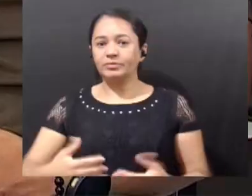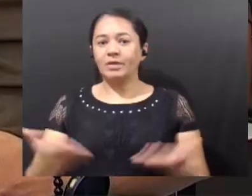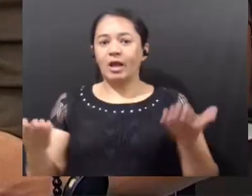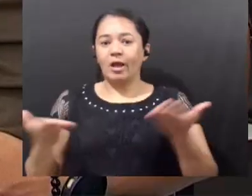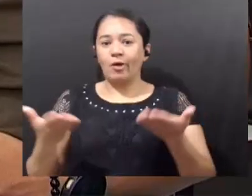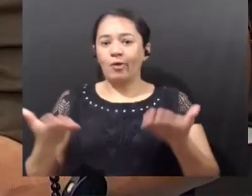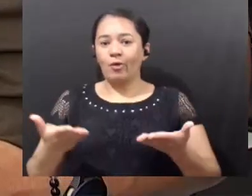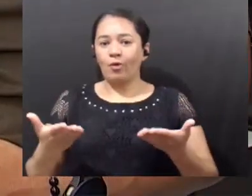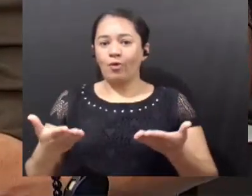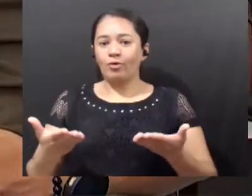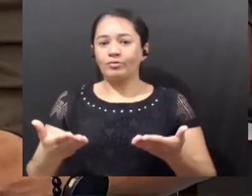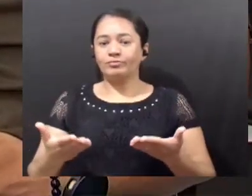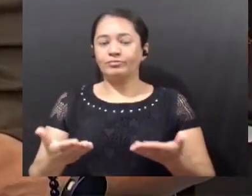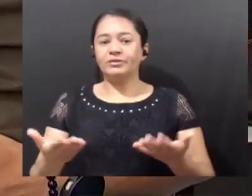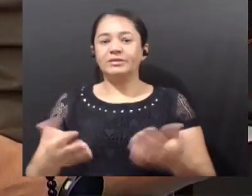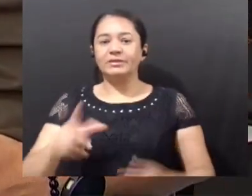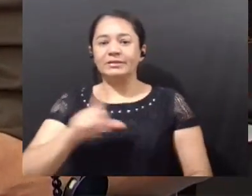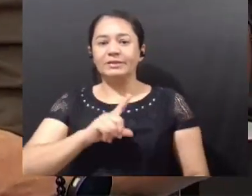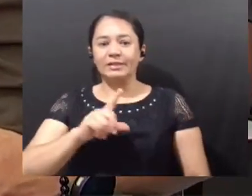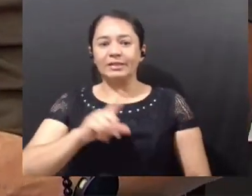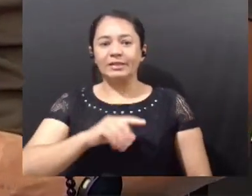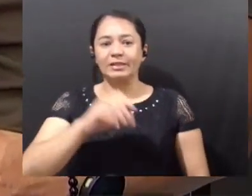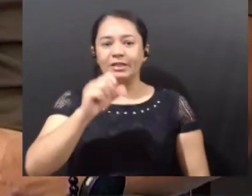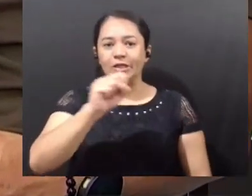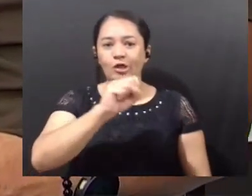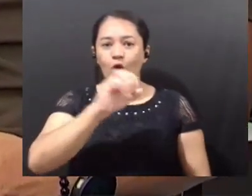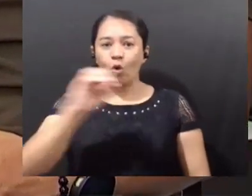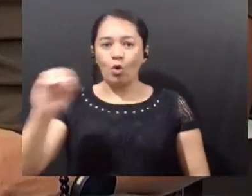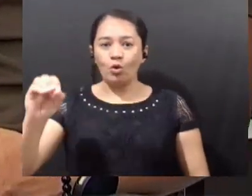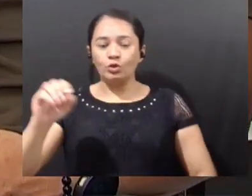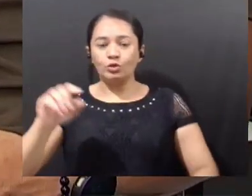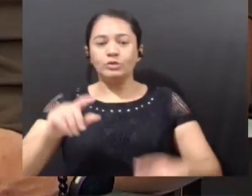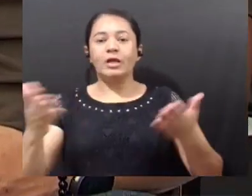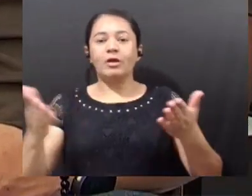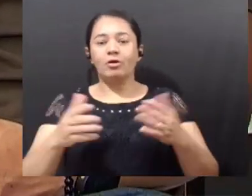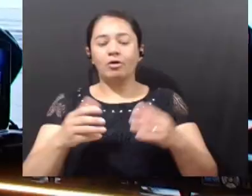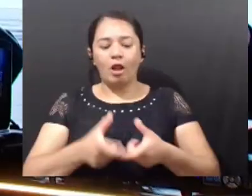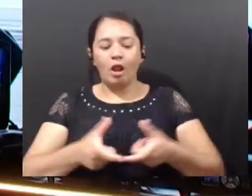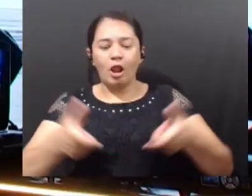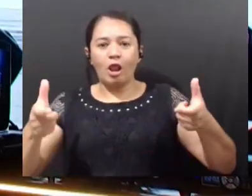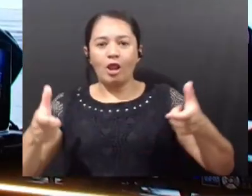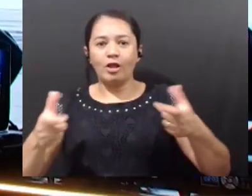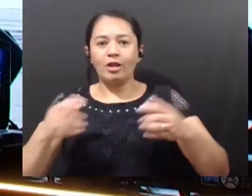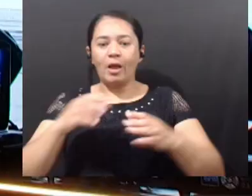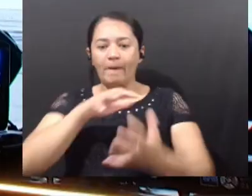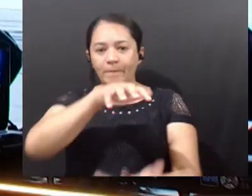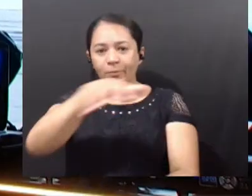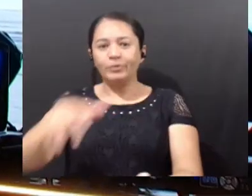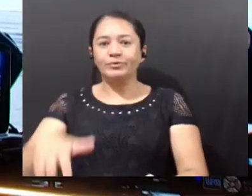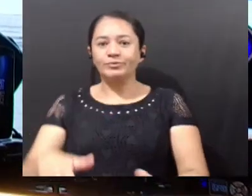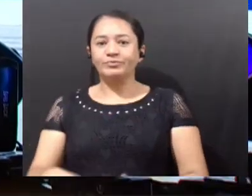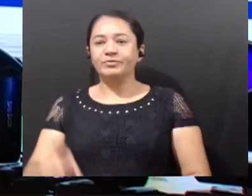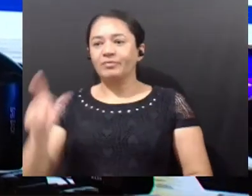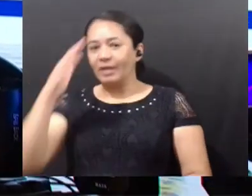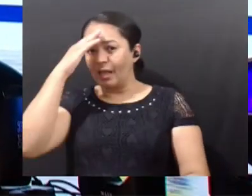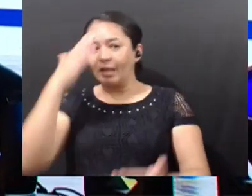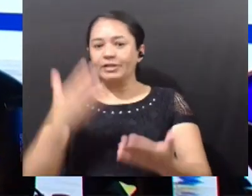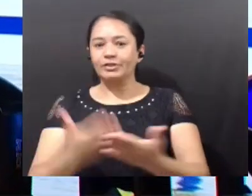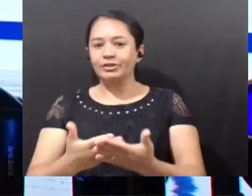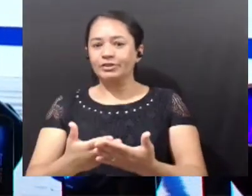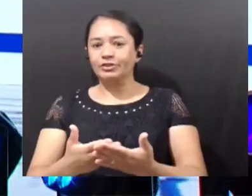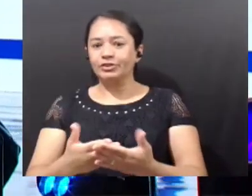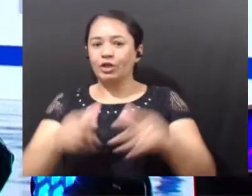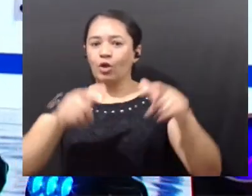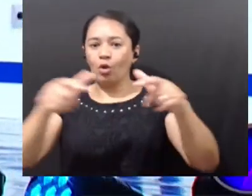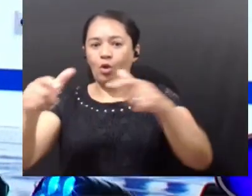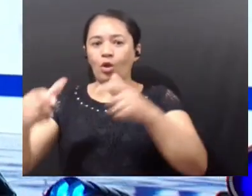tem 800 operações e planeja uma expansão internacional. Ele acredita que um ambiente inovador